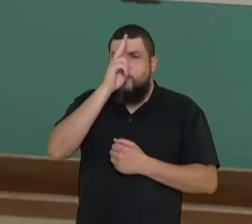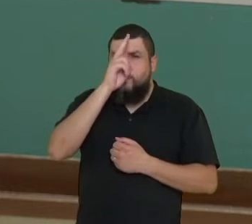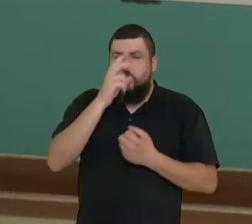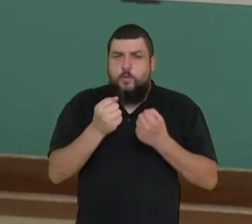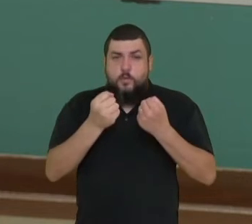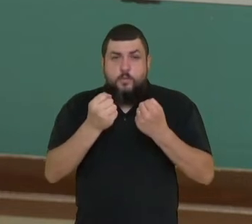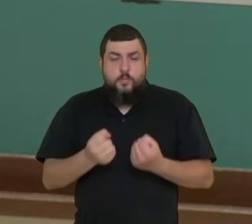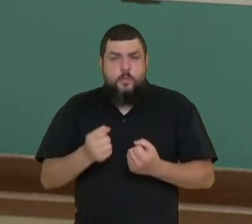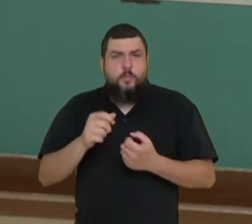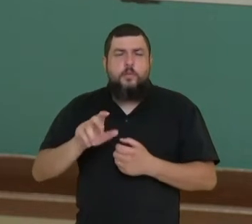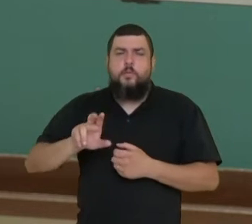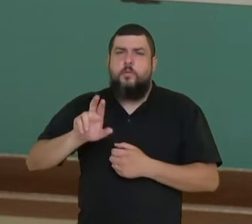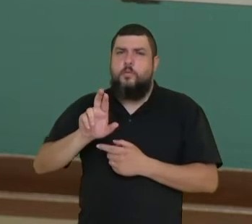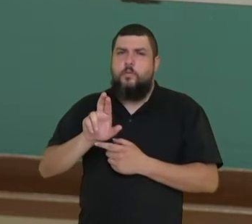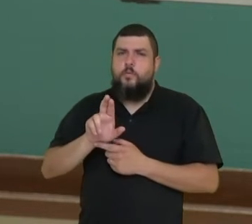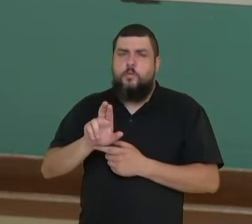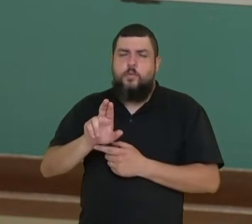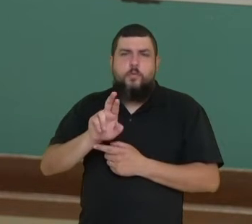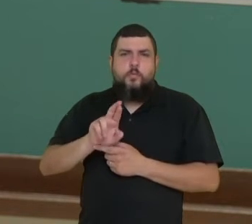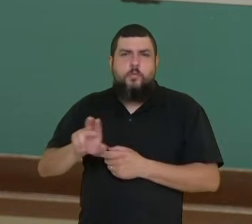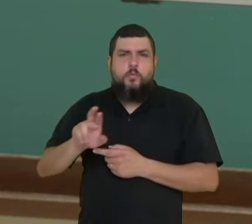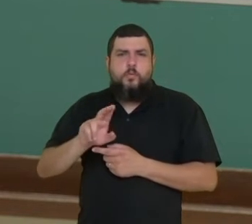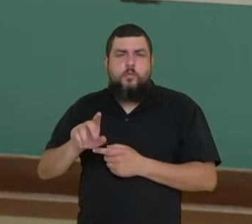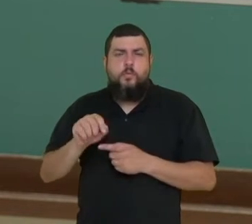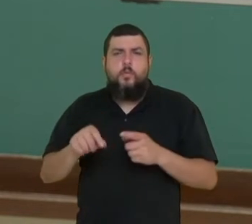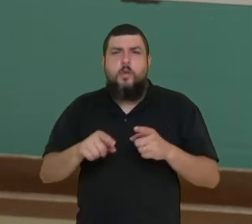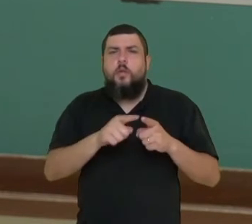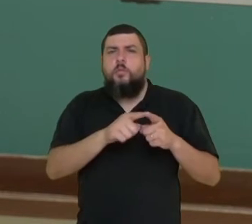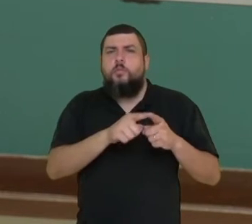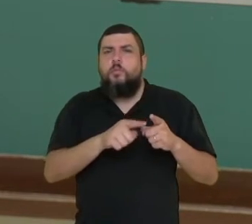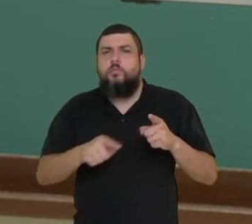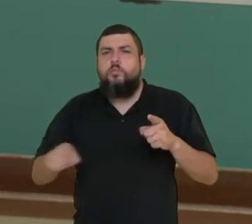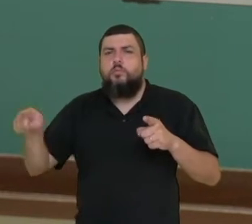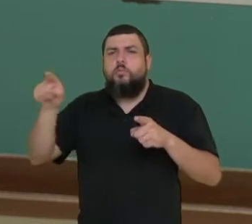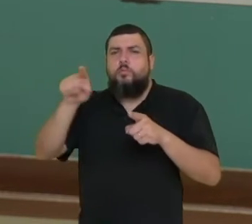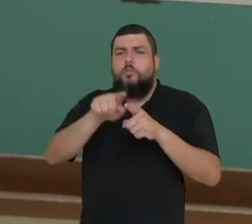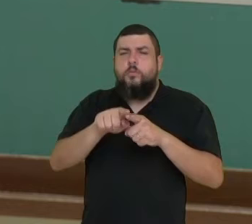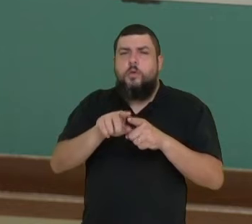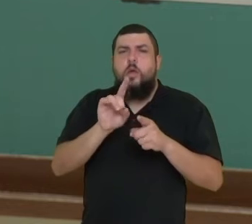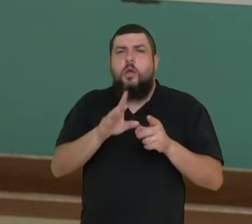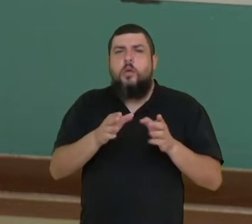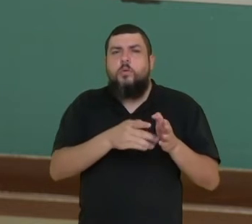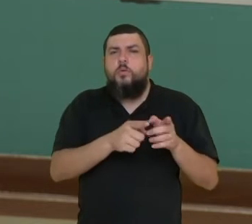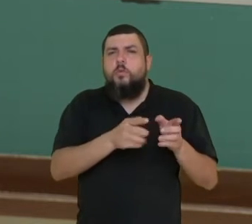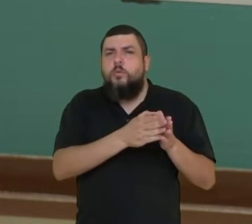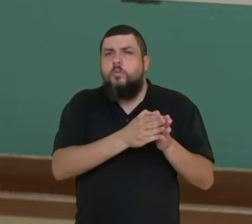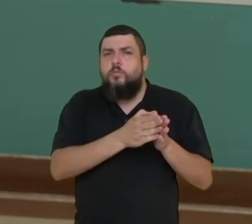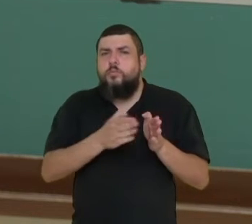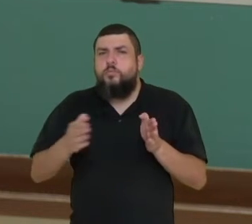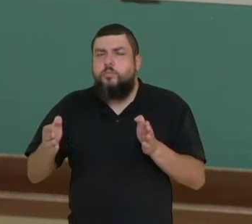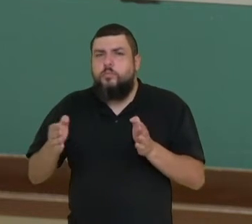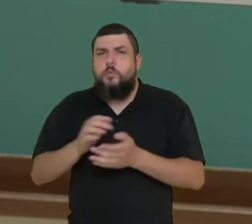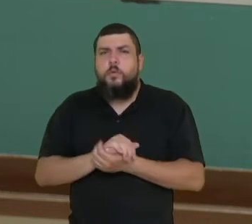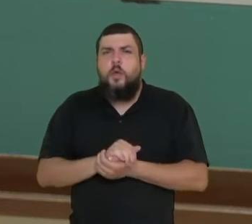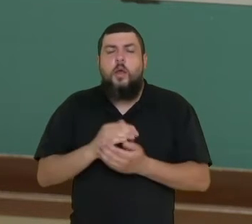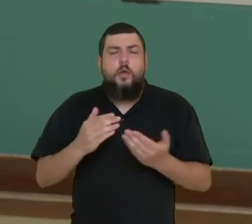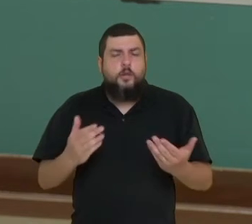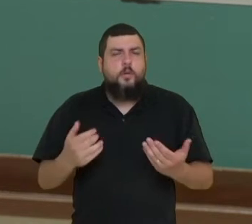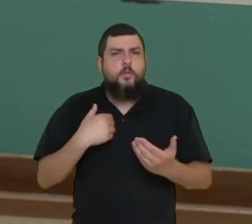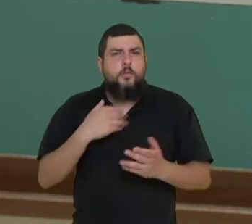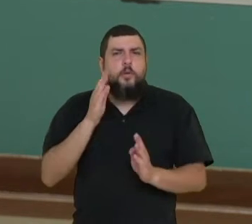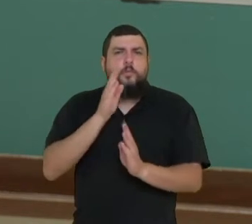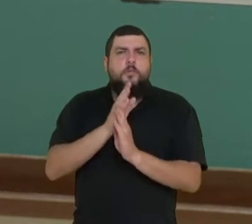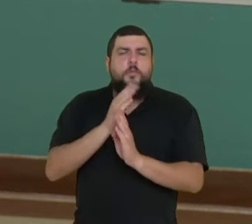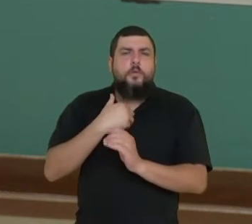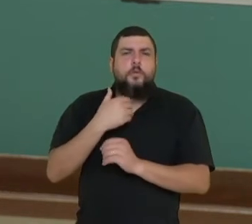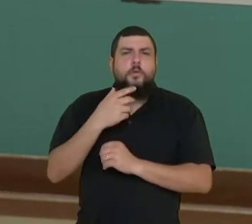não depende da trajetória, só depende do deslocamento neste caso, certo? E por isso que a gente diz que